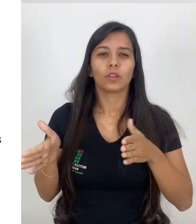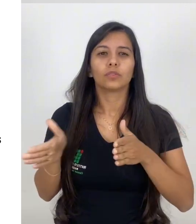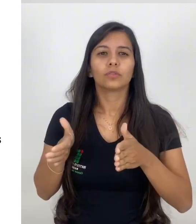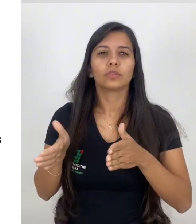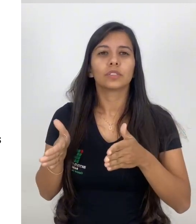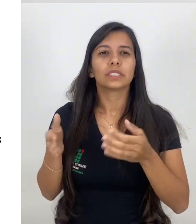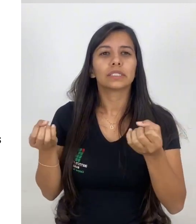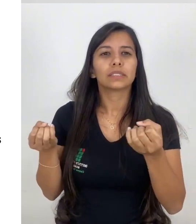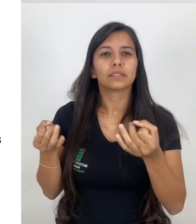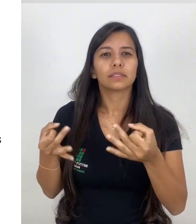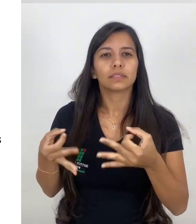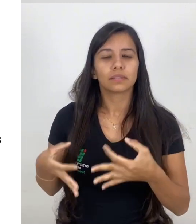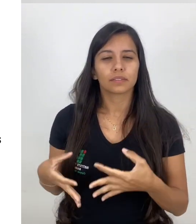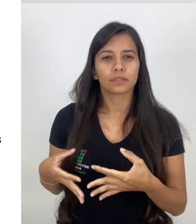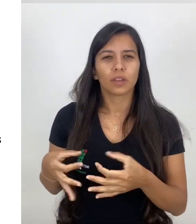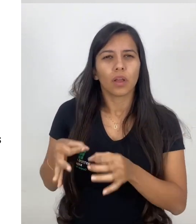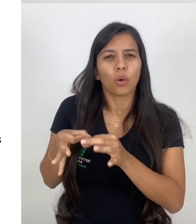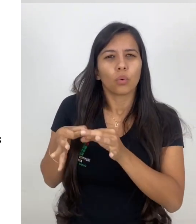é uma fase